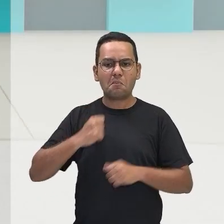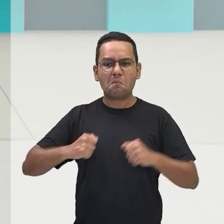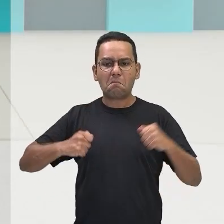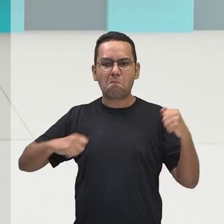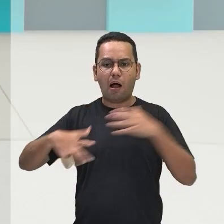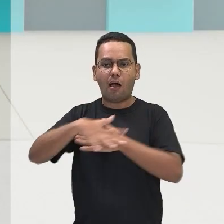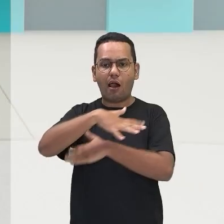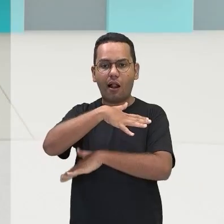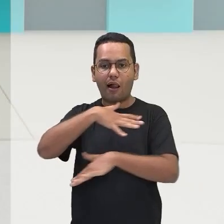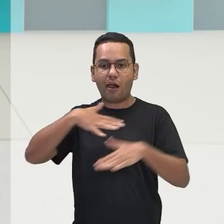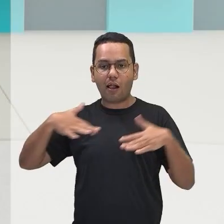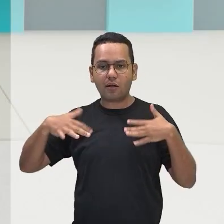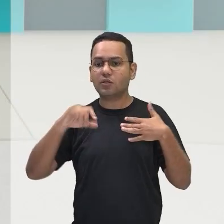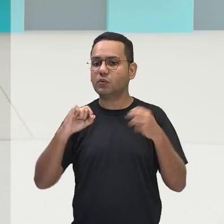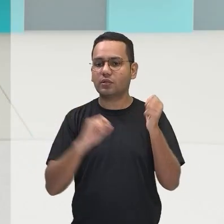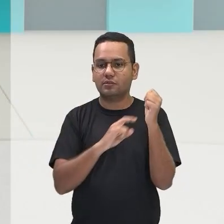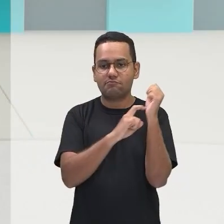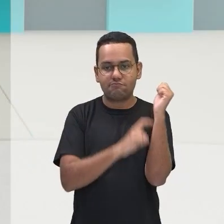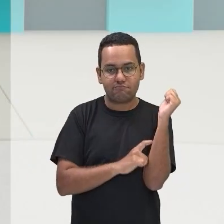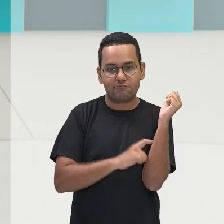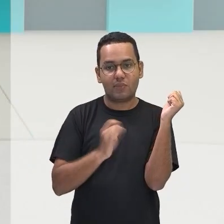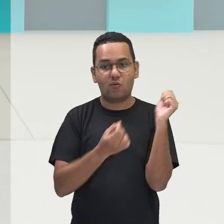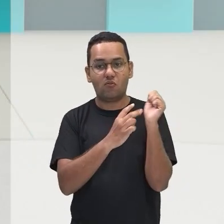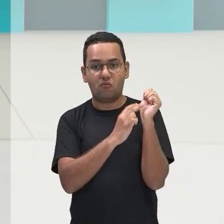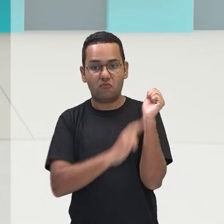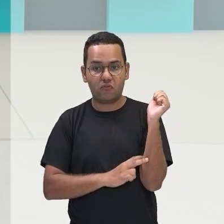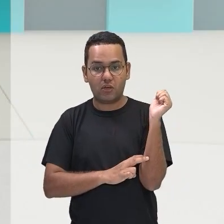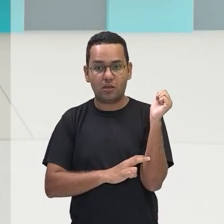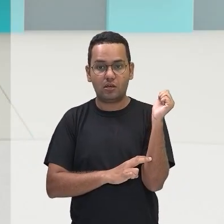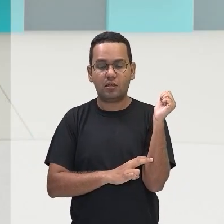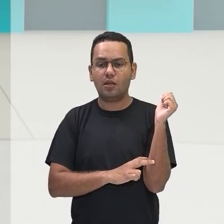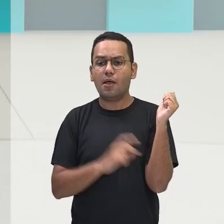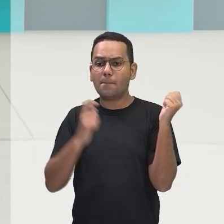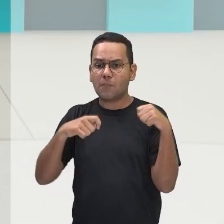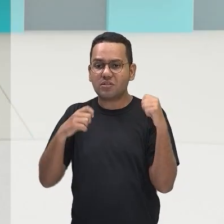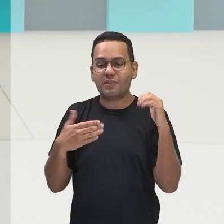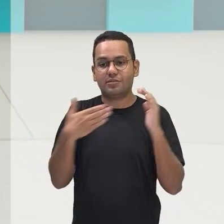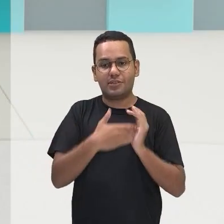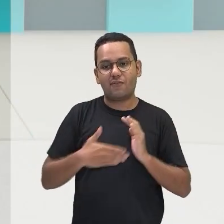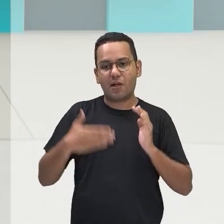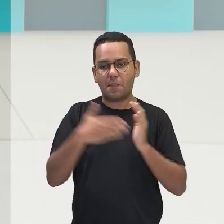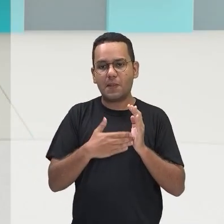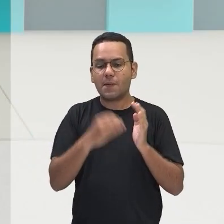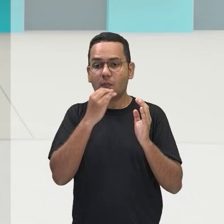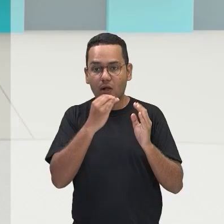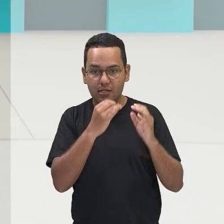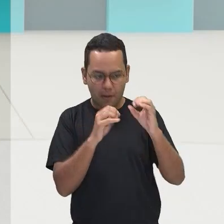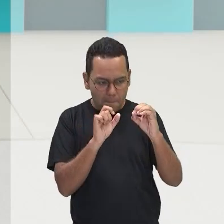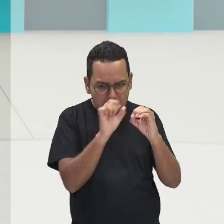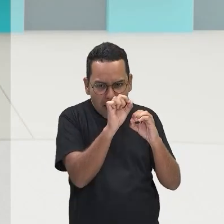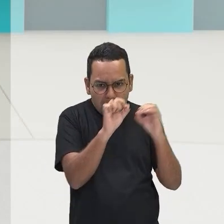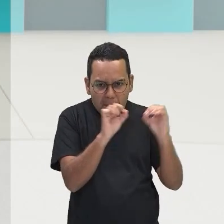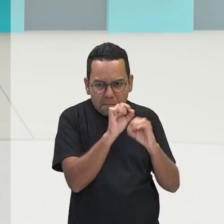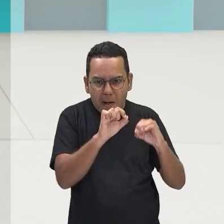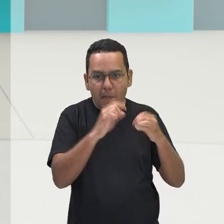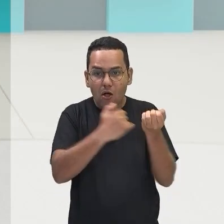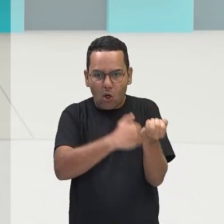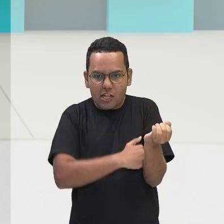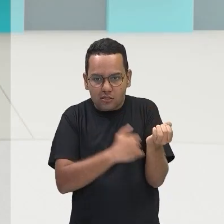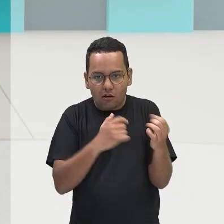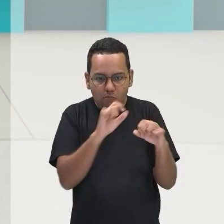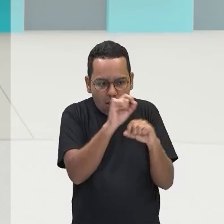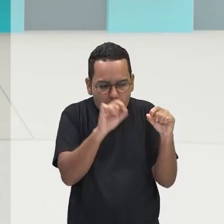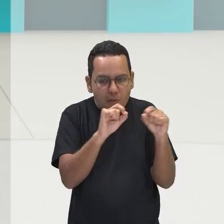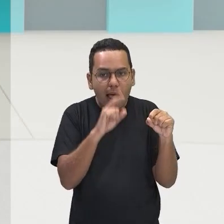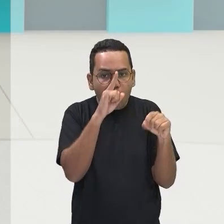suas artérias e veias, causando até o quê? Um entupimento mesmo, né? E aí pode ter um infarto no miocárdio, pode ter um